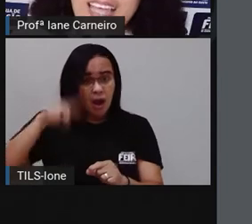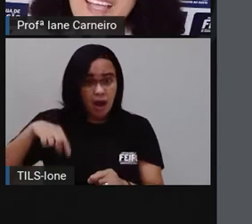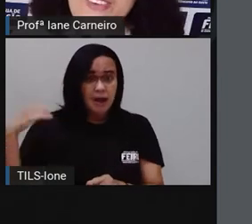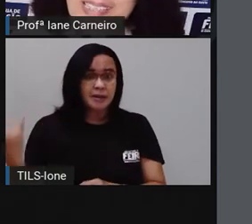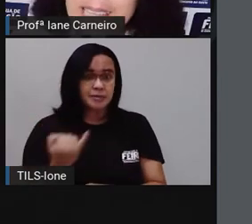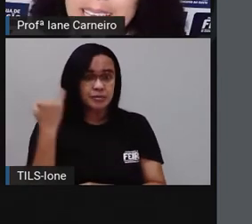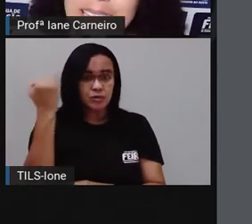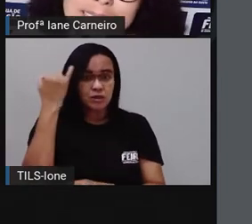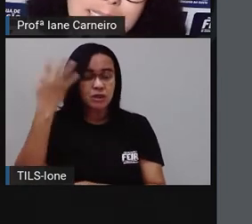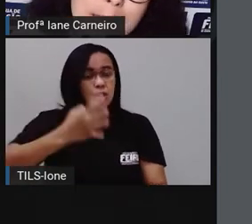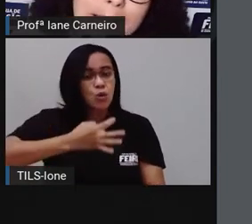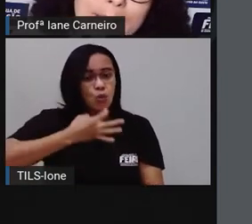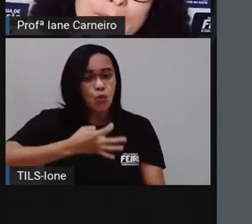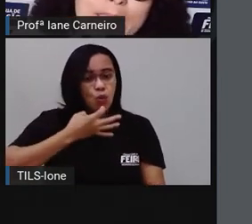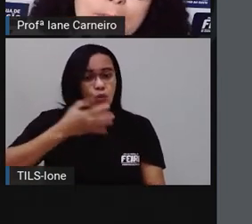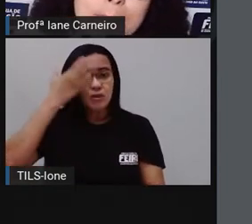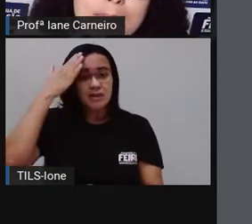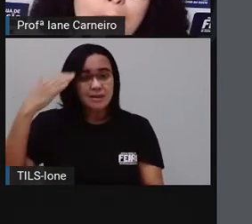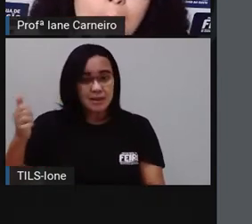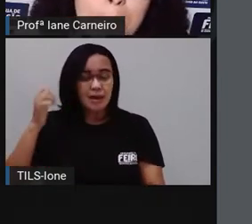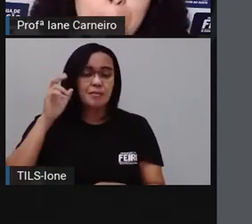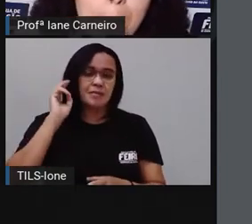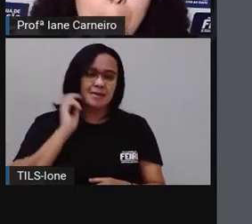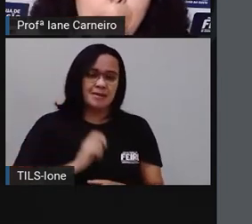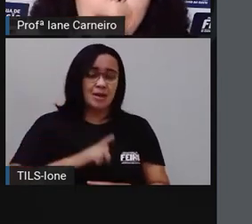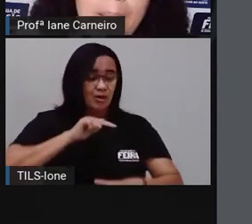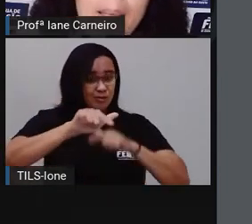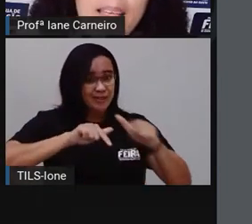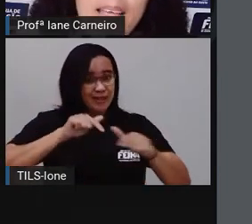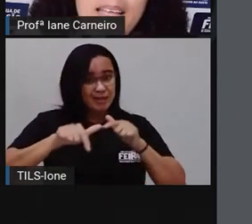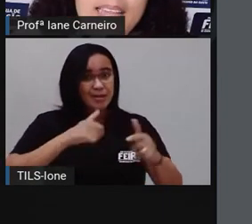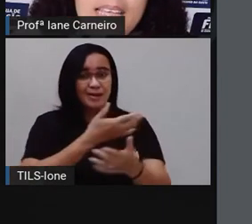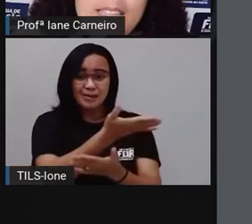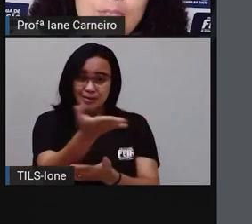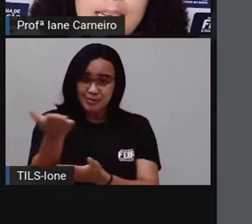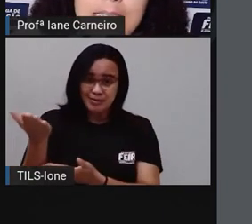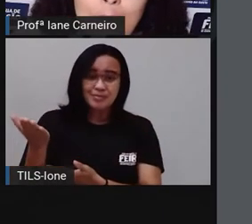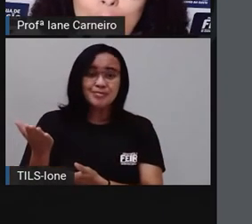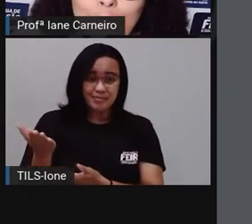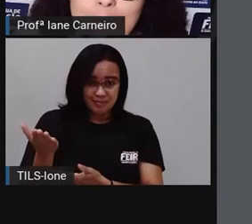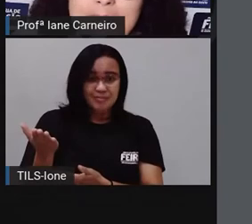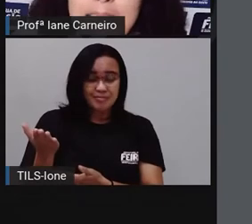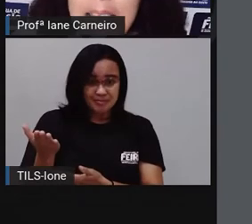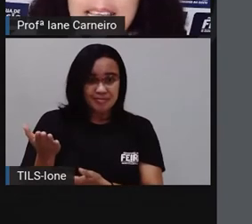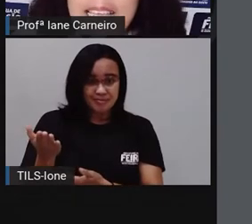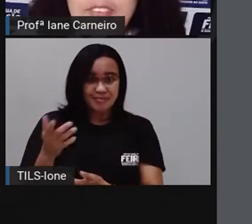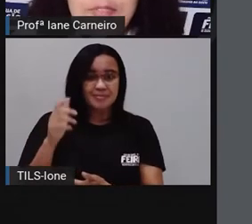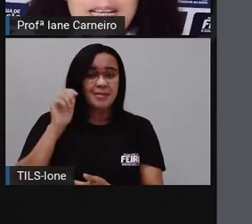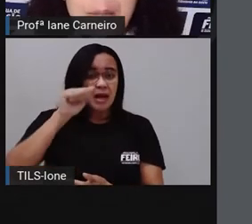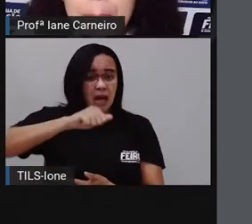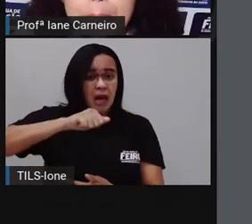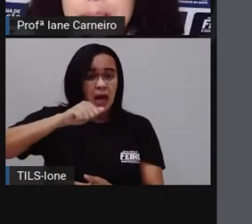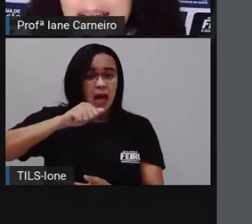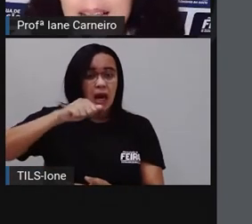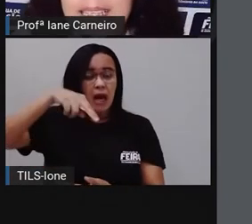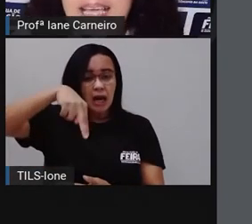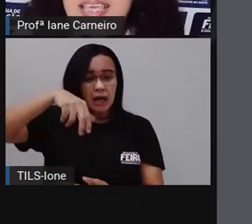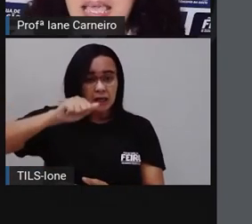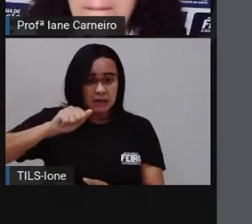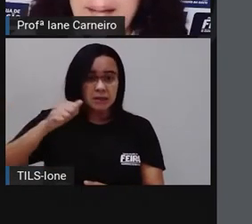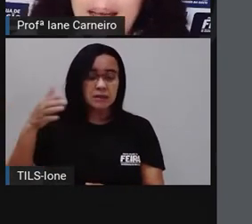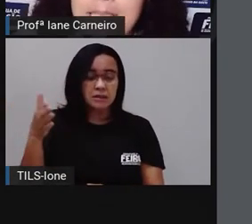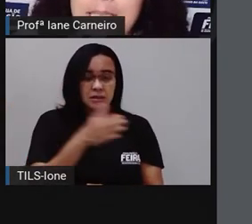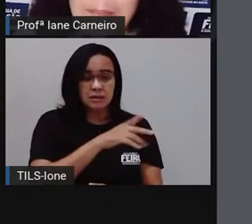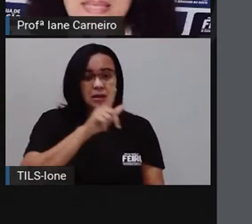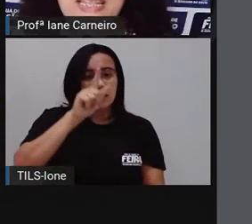importante conhecer, né, esse trabalho. Então, vamos lá, ó. Tem a dona Ana Gomes, né? E aí aqui vem falando um pouco dela, né? Que